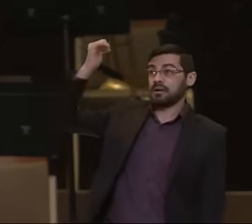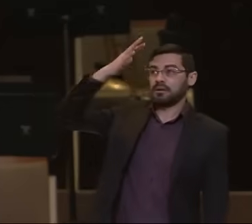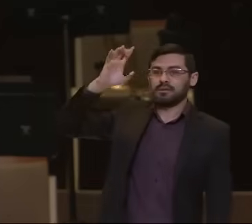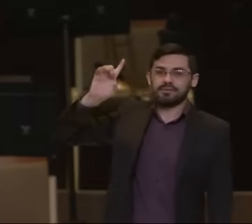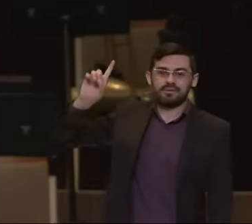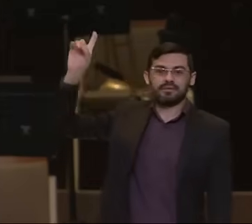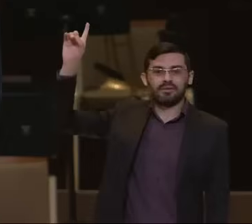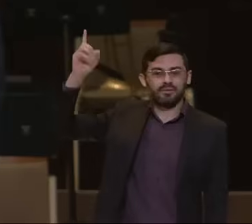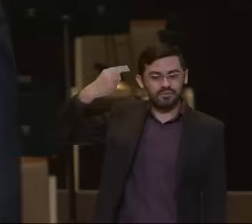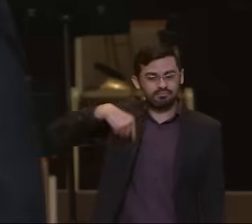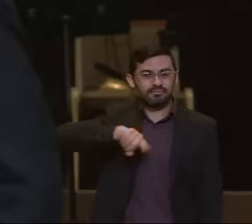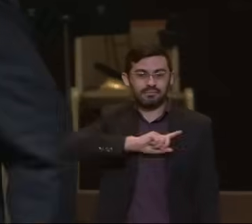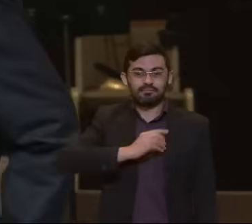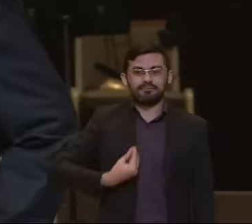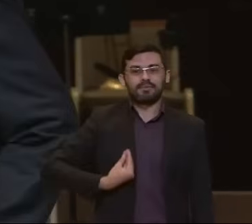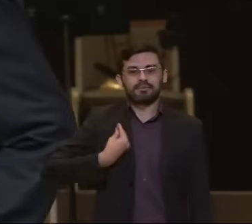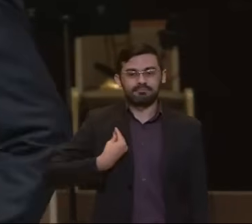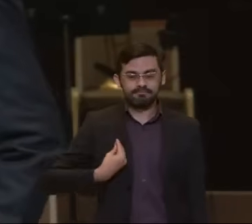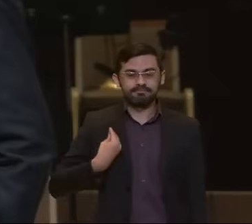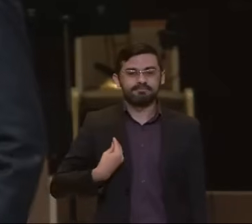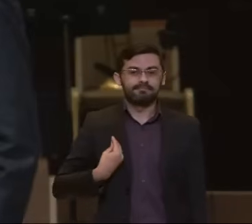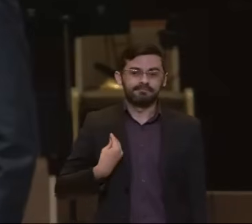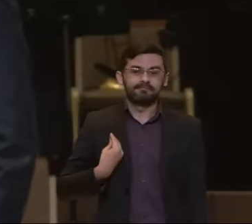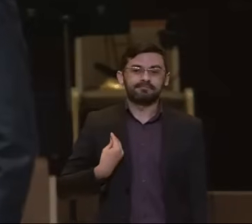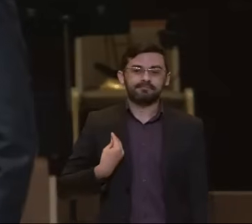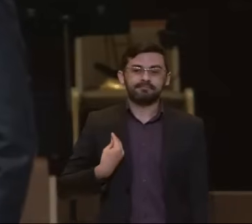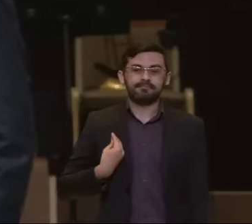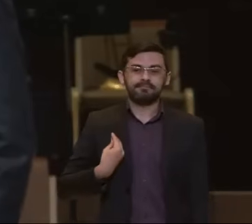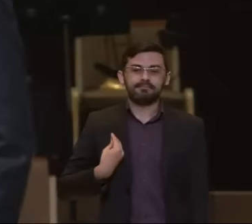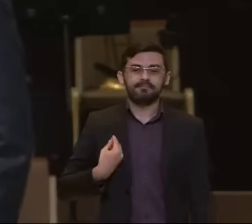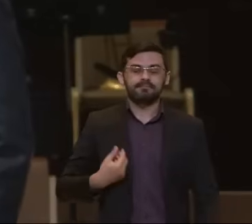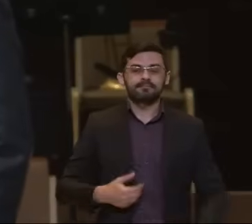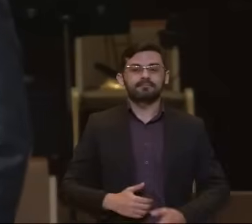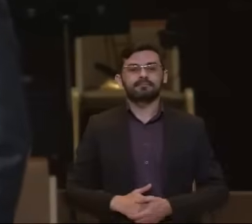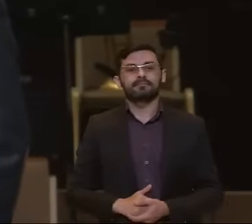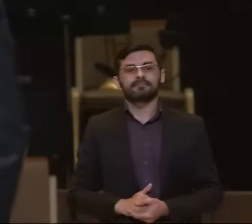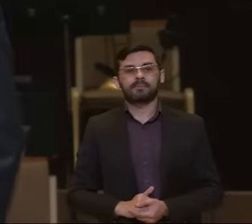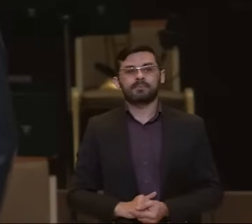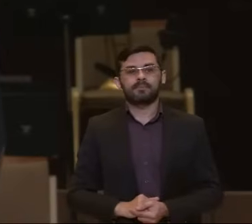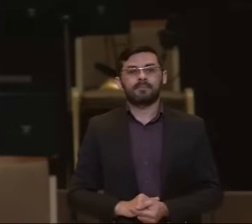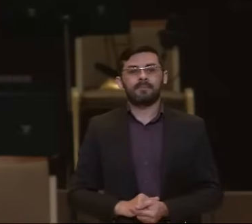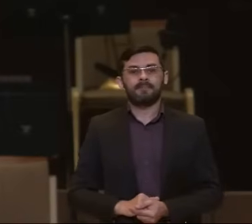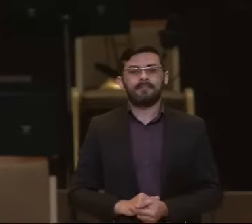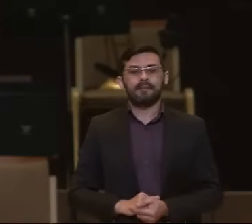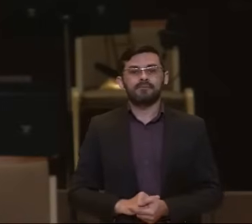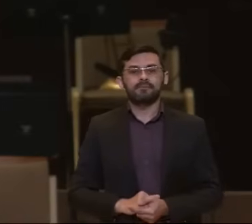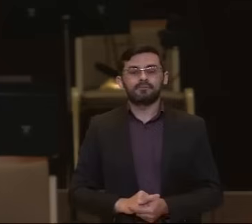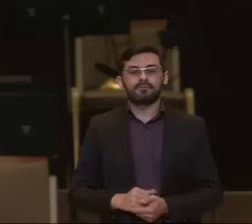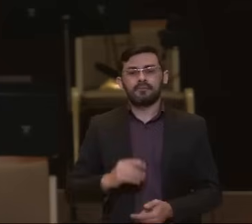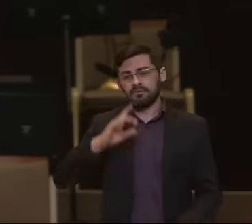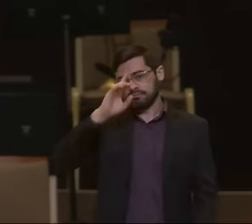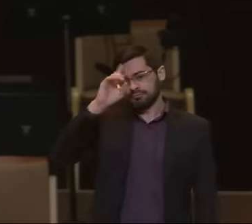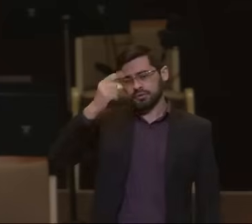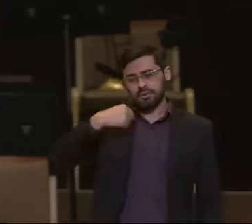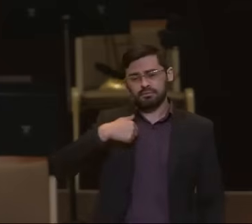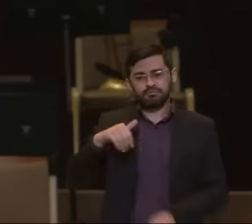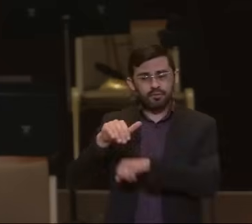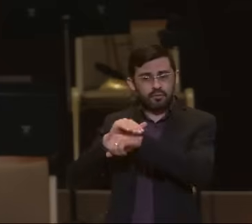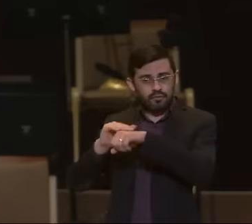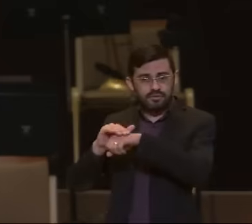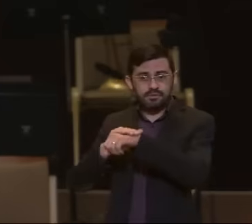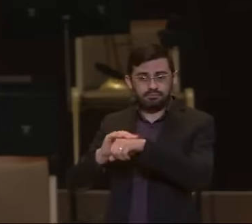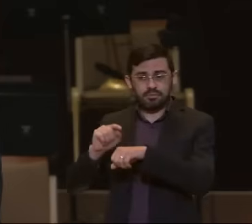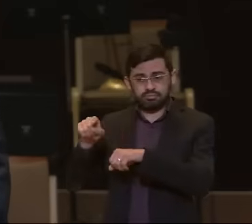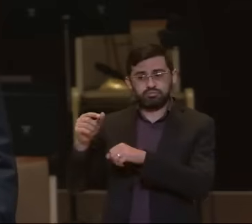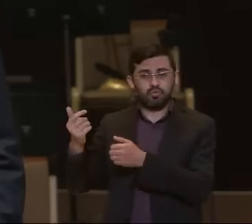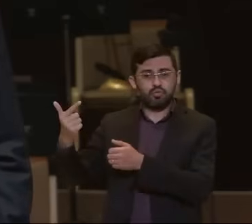Deus na nossa vida. Uma vez conversava com um rapaz